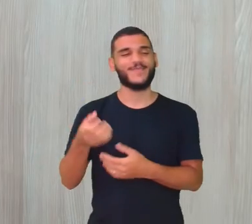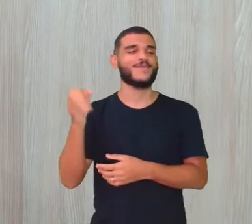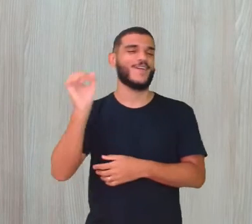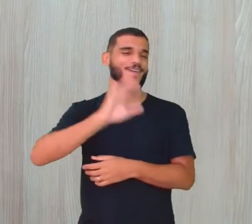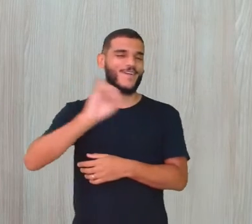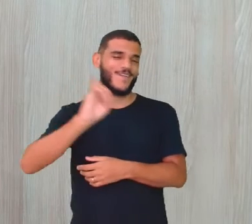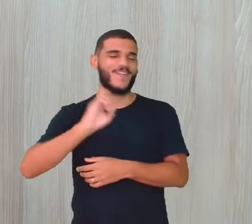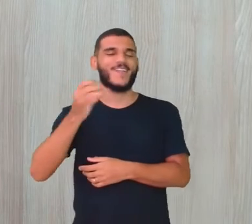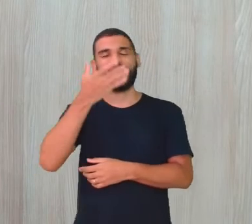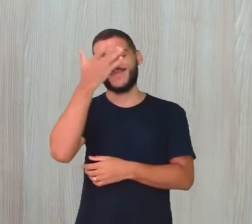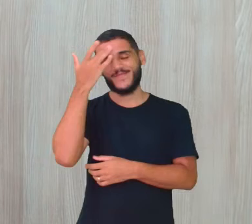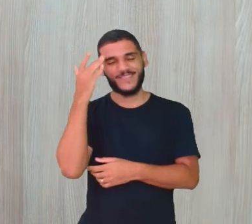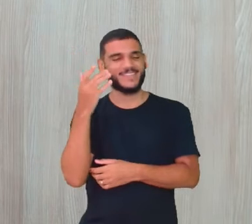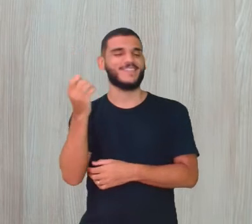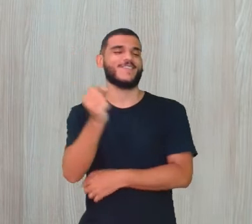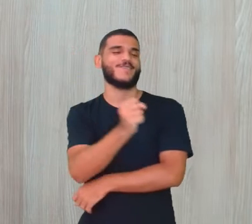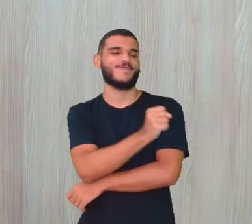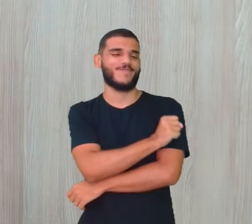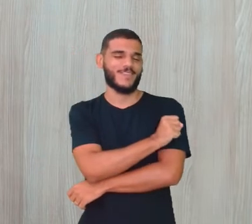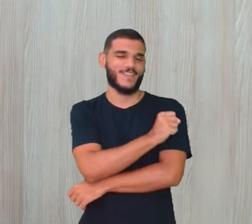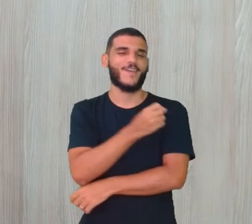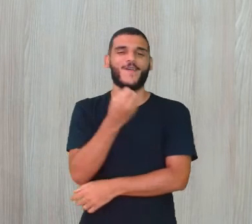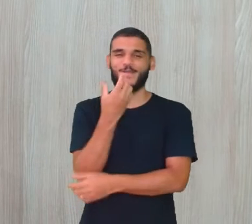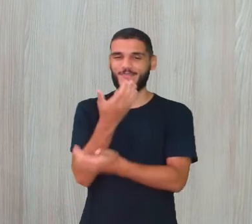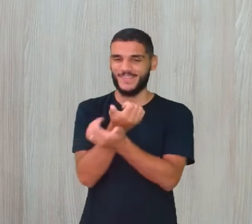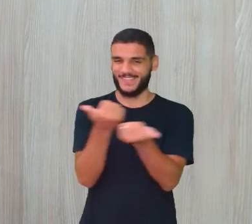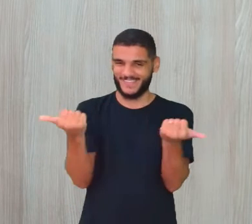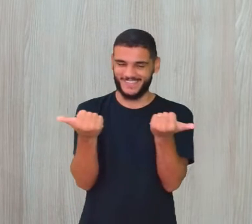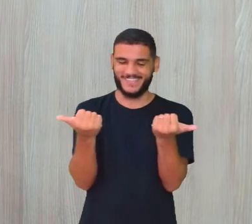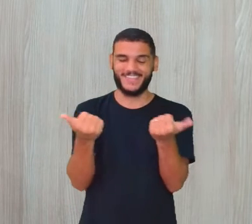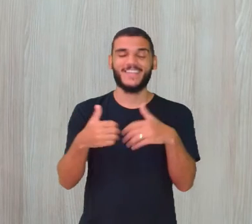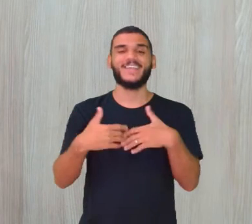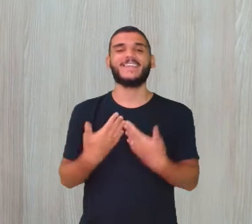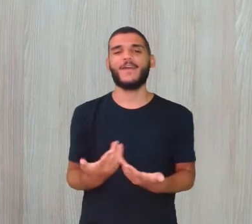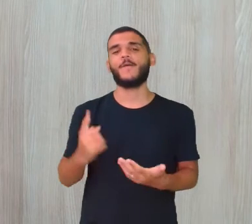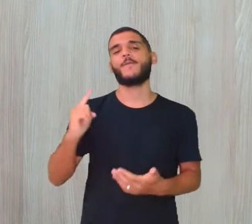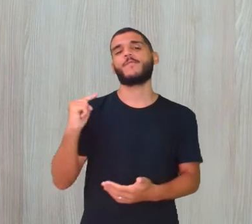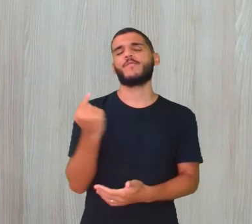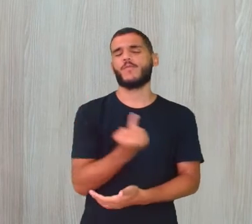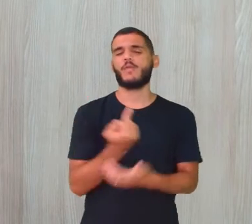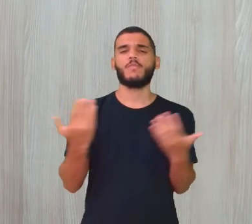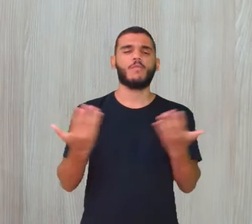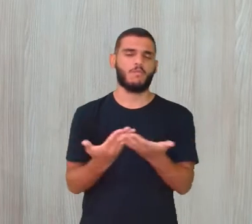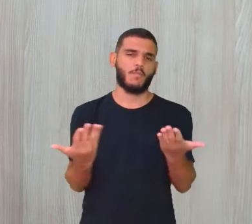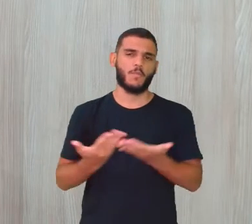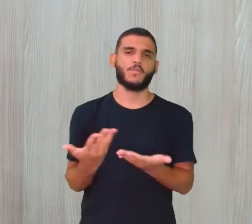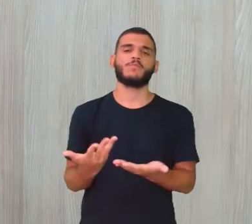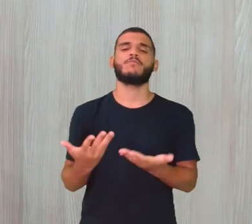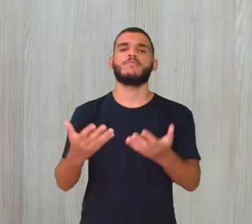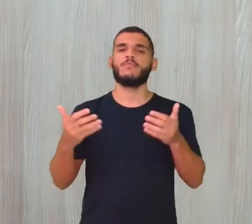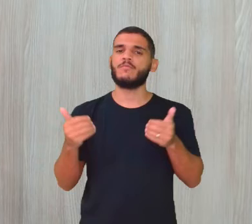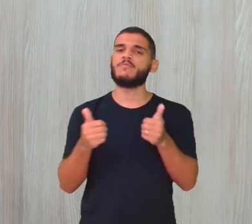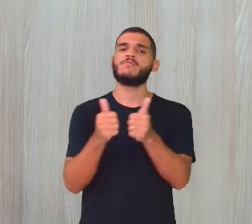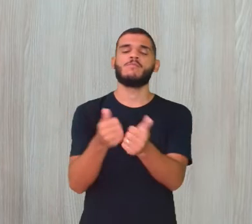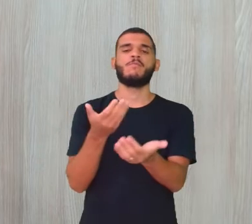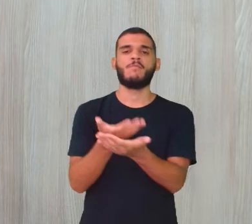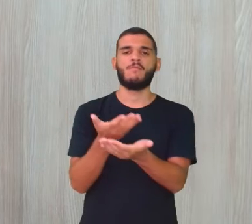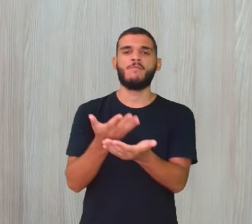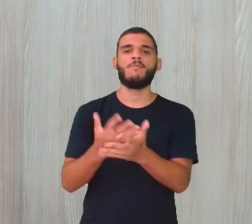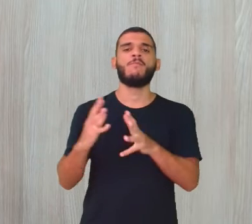meu povo bonito do oitavo ano, tudo bem com vocês? Estamos aqui, né? Chegando junto para mais uma aula